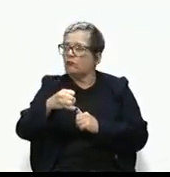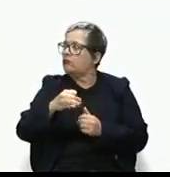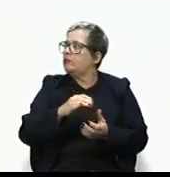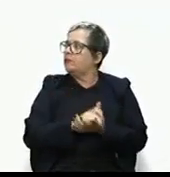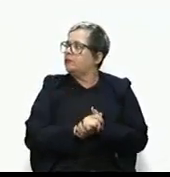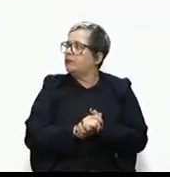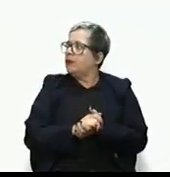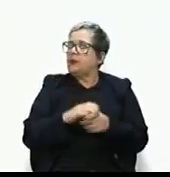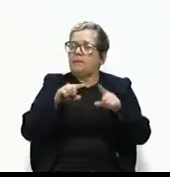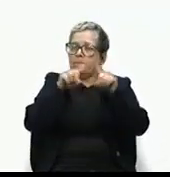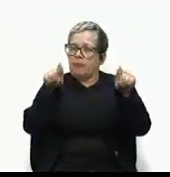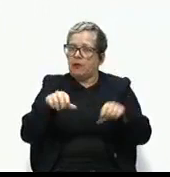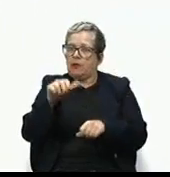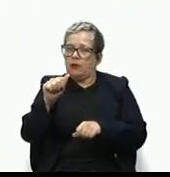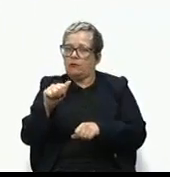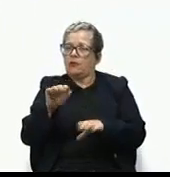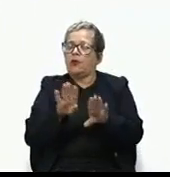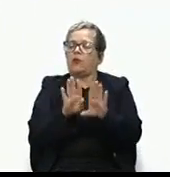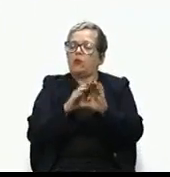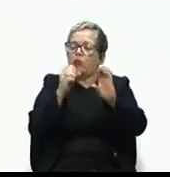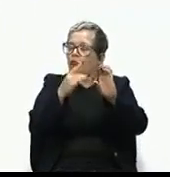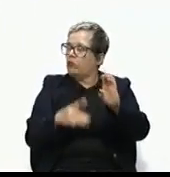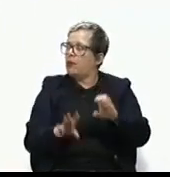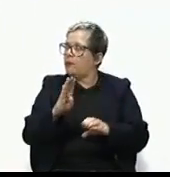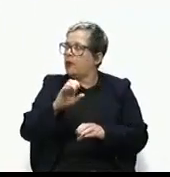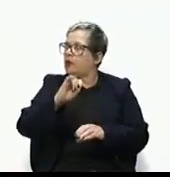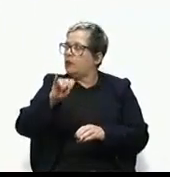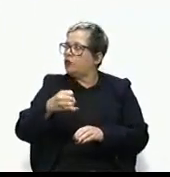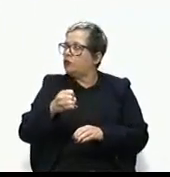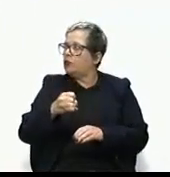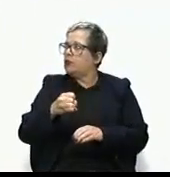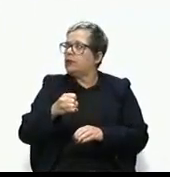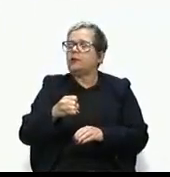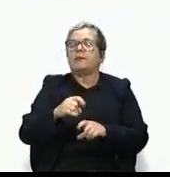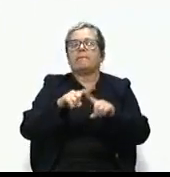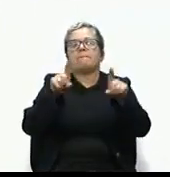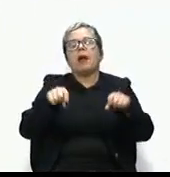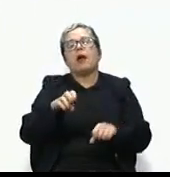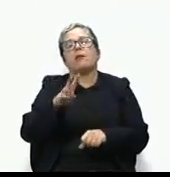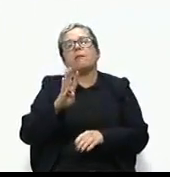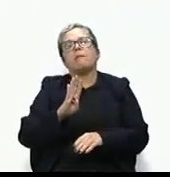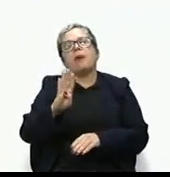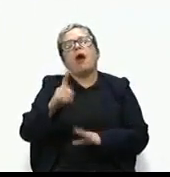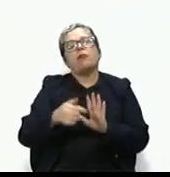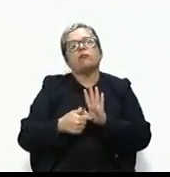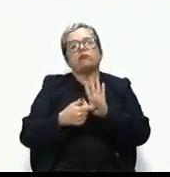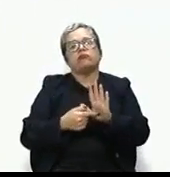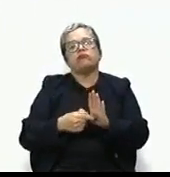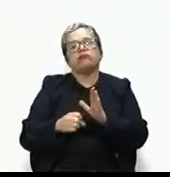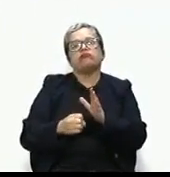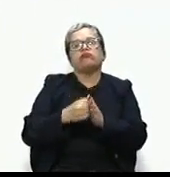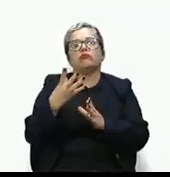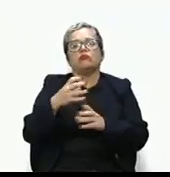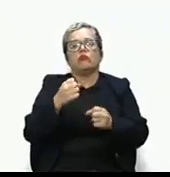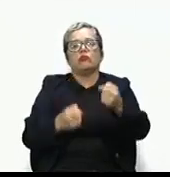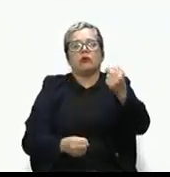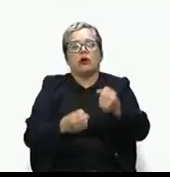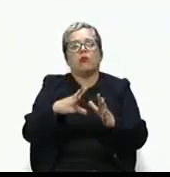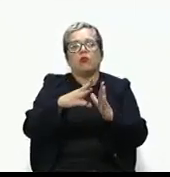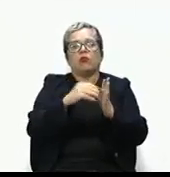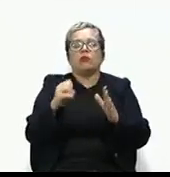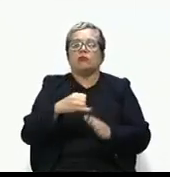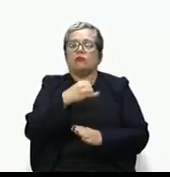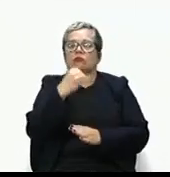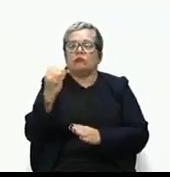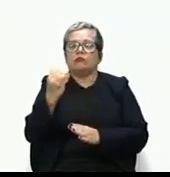da matriz A, e cada elemento B e J da matriz B indica o número de carros do modelo